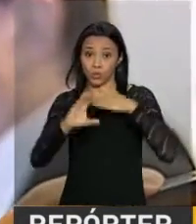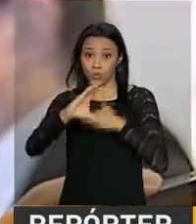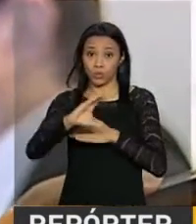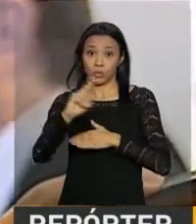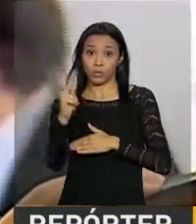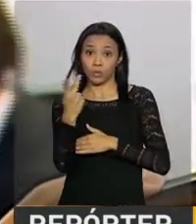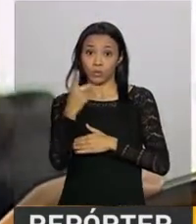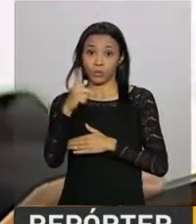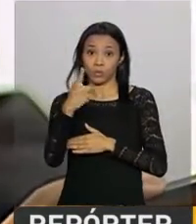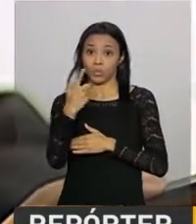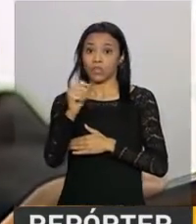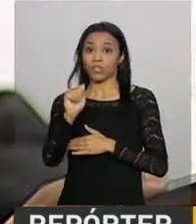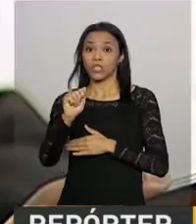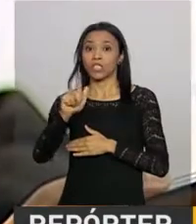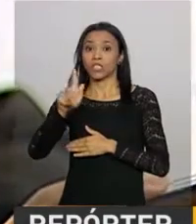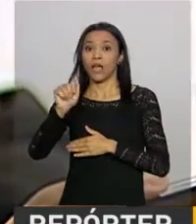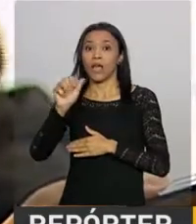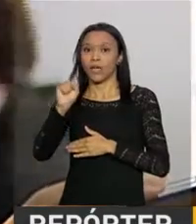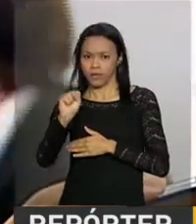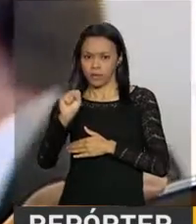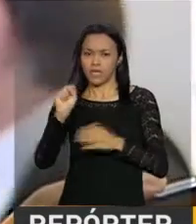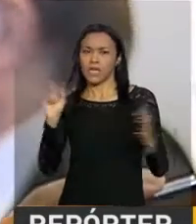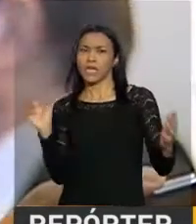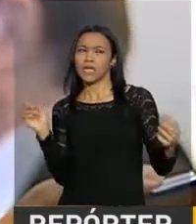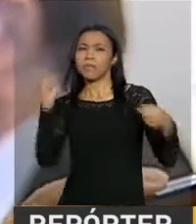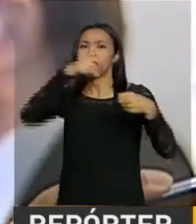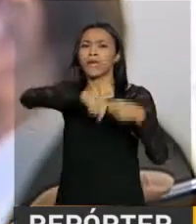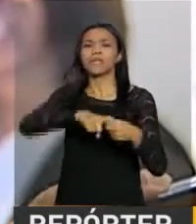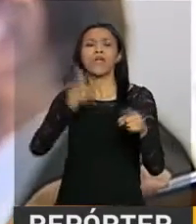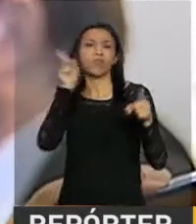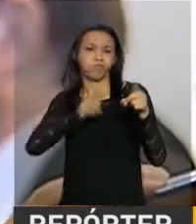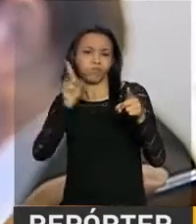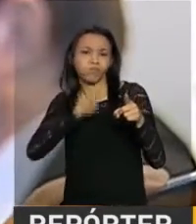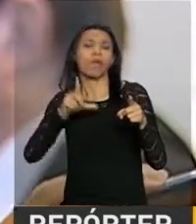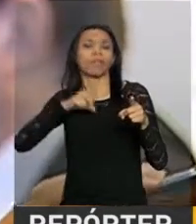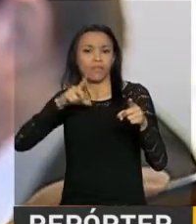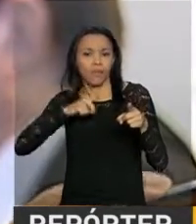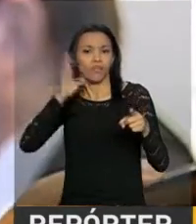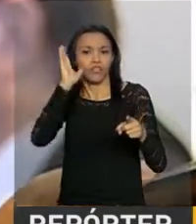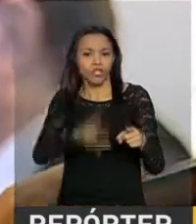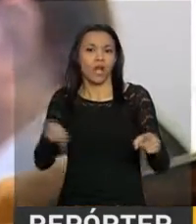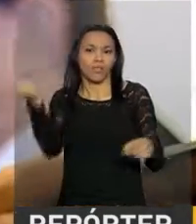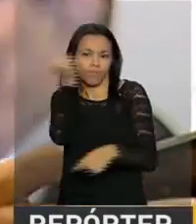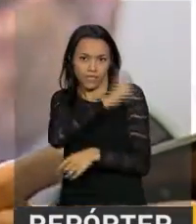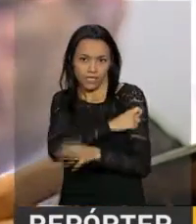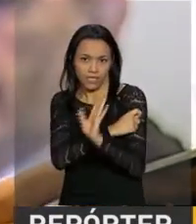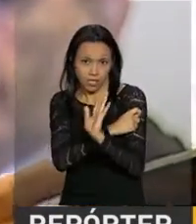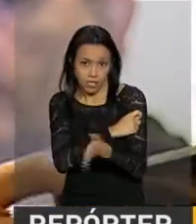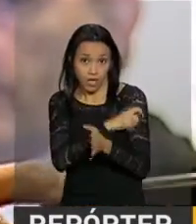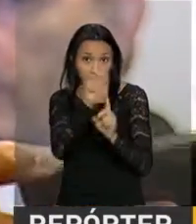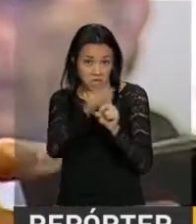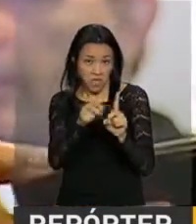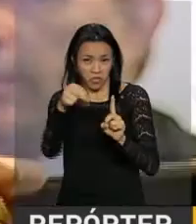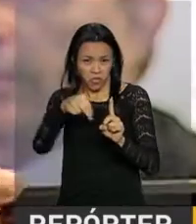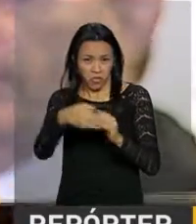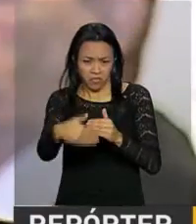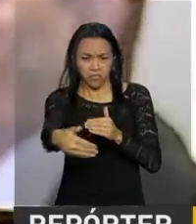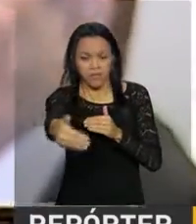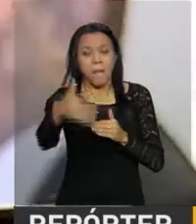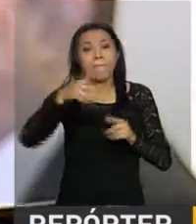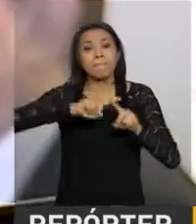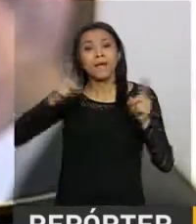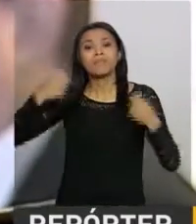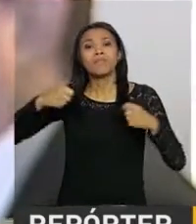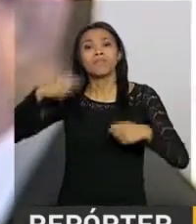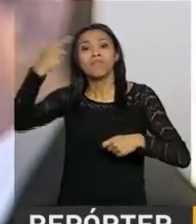uma vacina contra a Zika que começa os testes clínicos em novembro, mas precisamos mais instrumentos, mais elementos